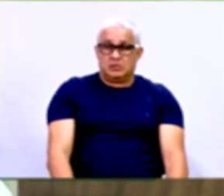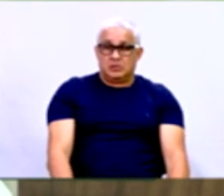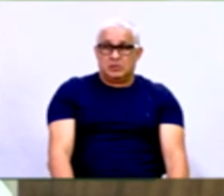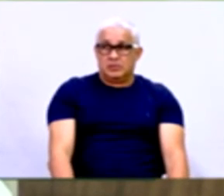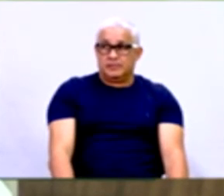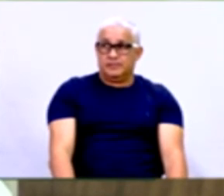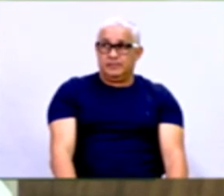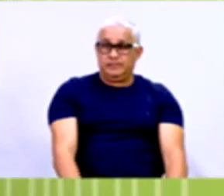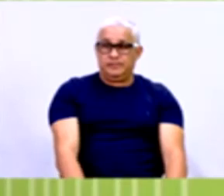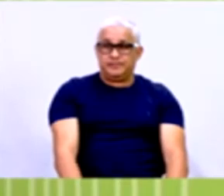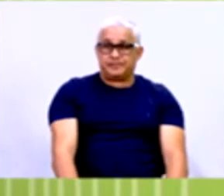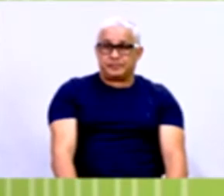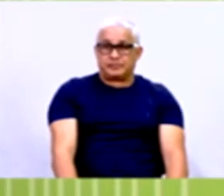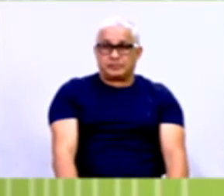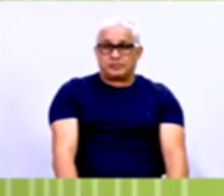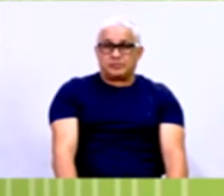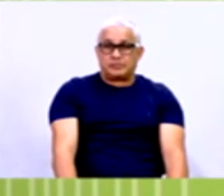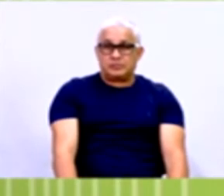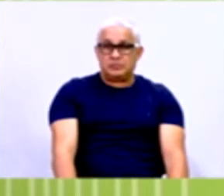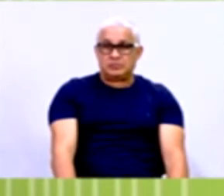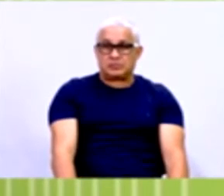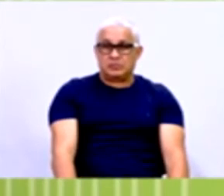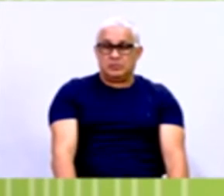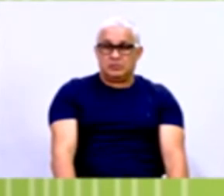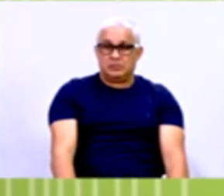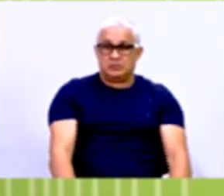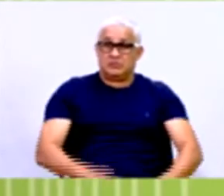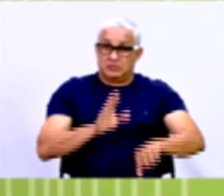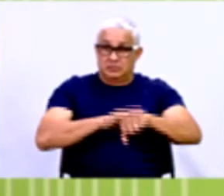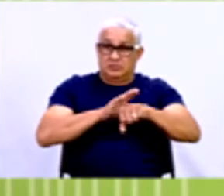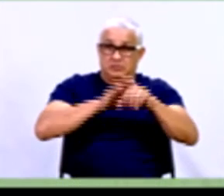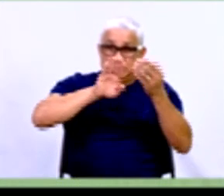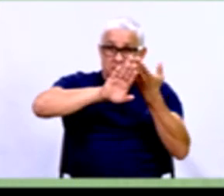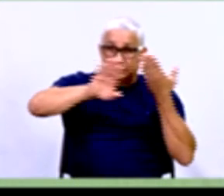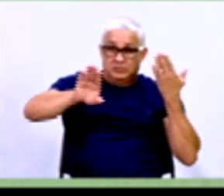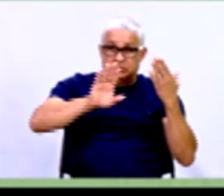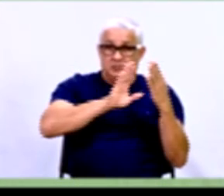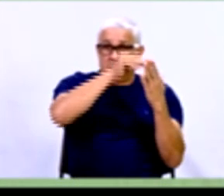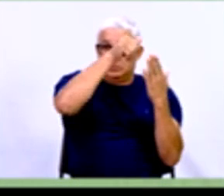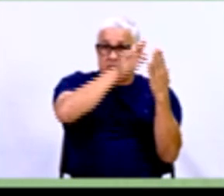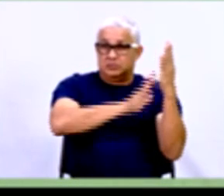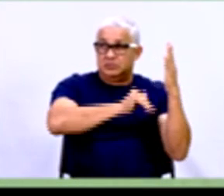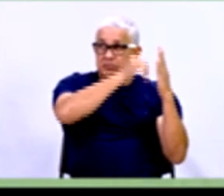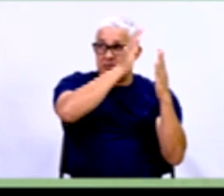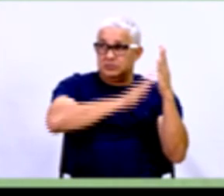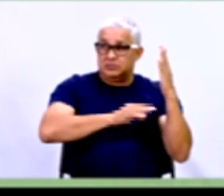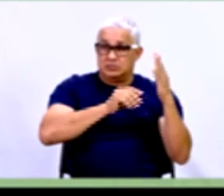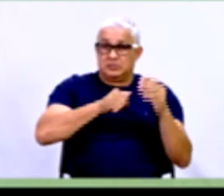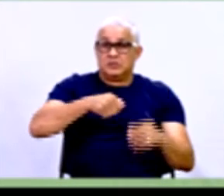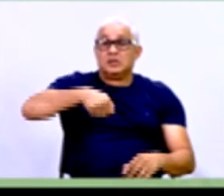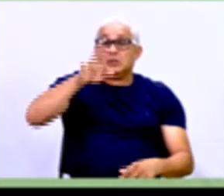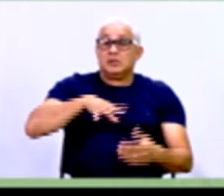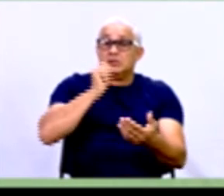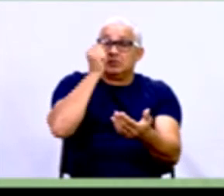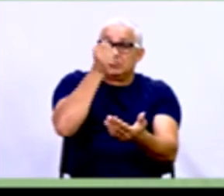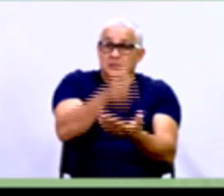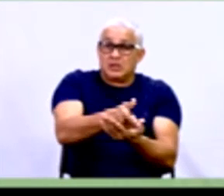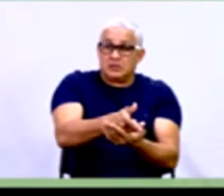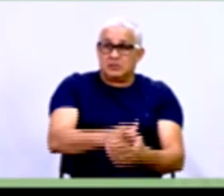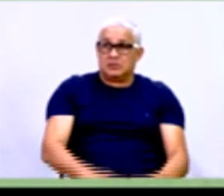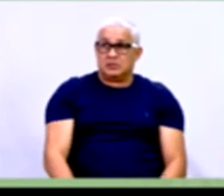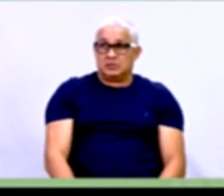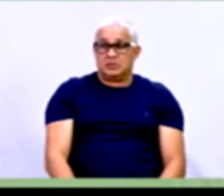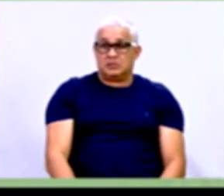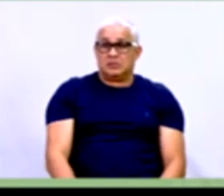Ok. Então, vamos lá. O tempo de afastamento do pintor deve ser custeado pelo empregador? Não. Deve